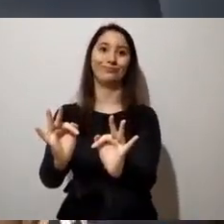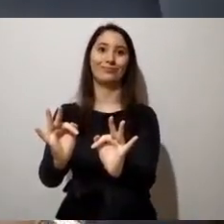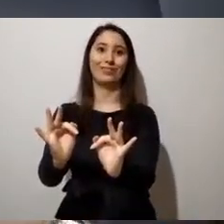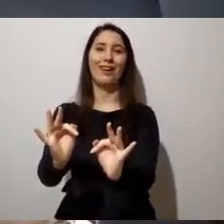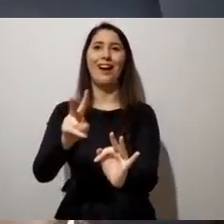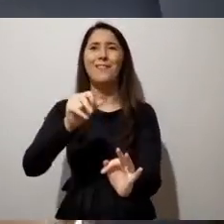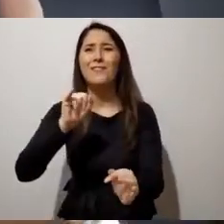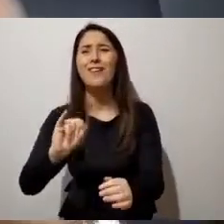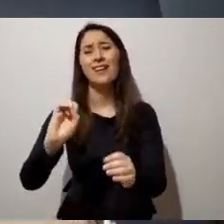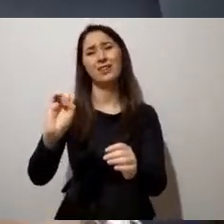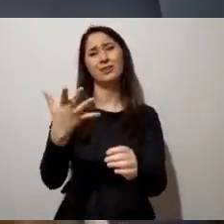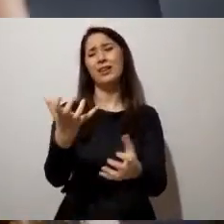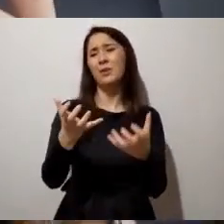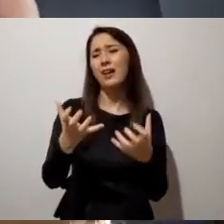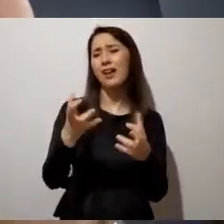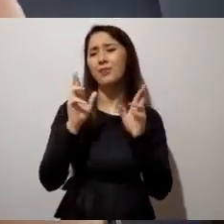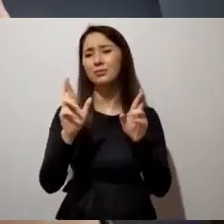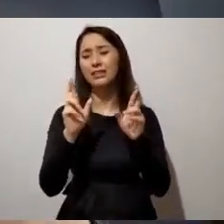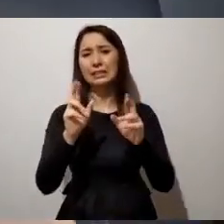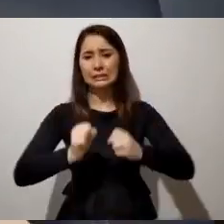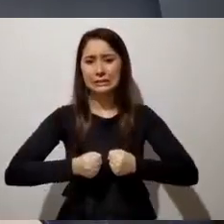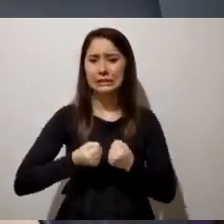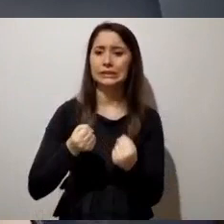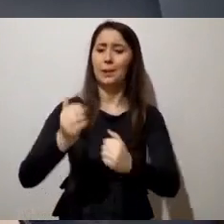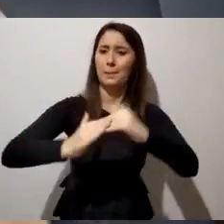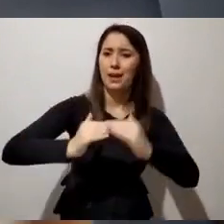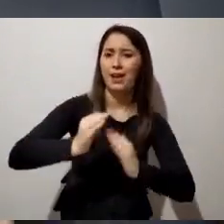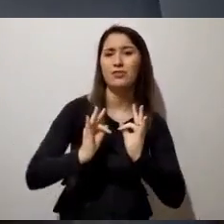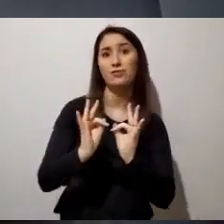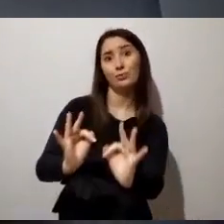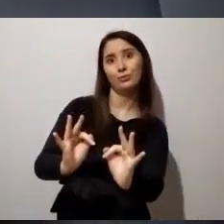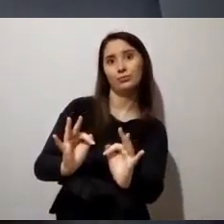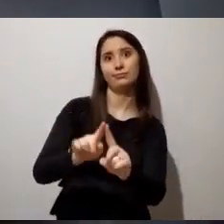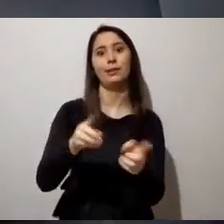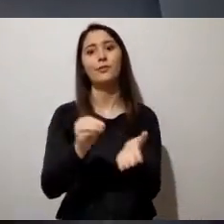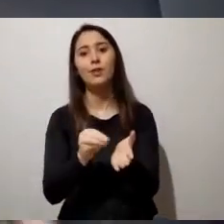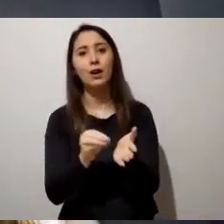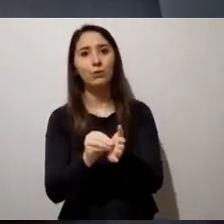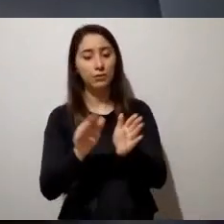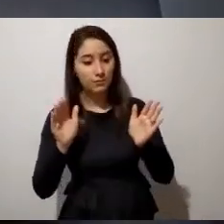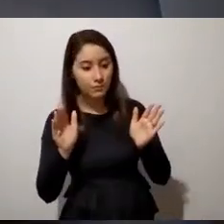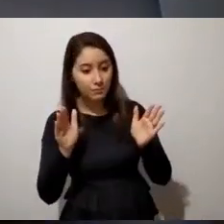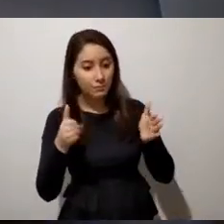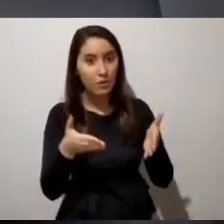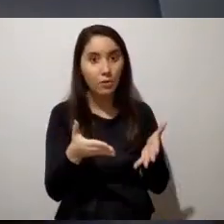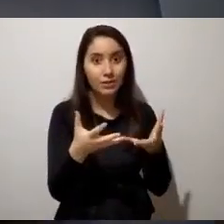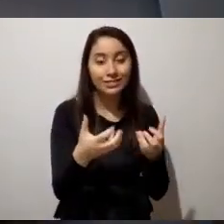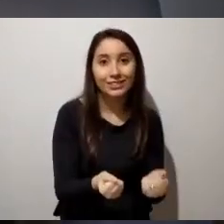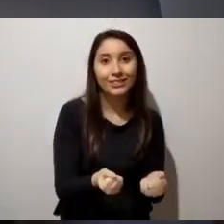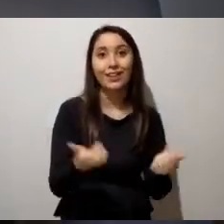nós queremos que aconteça, que nós vamos nos esforçar para botar em prática, mas nunca a aceitação do